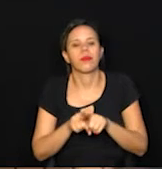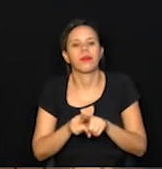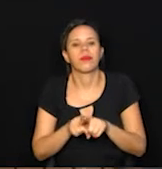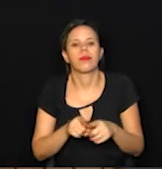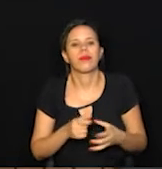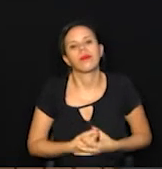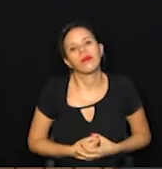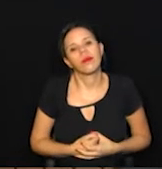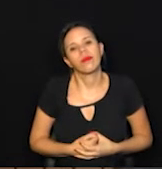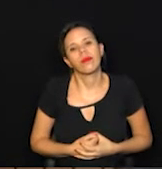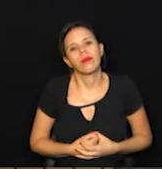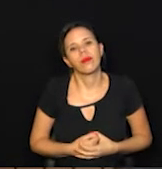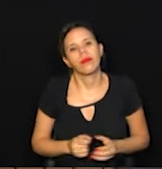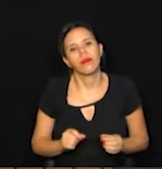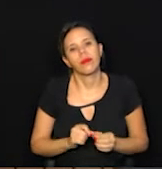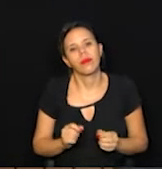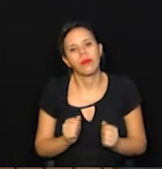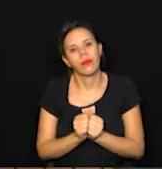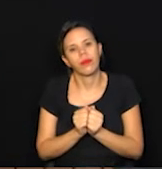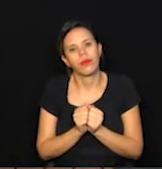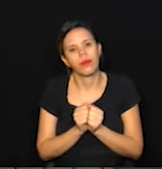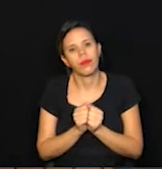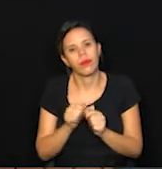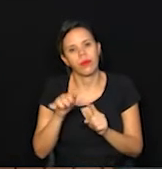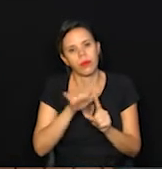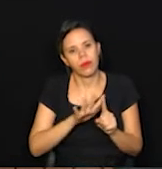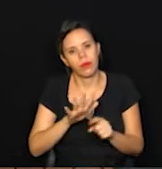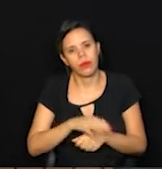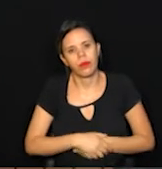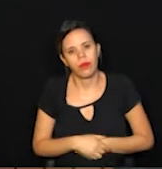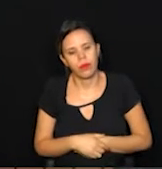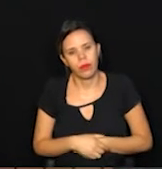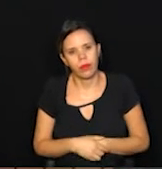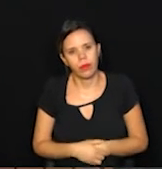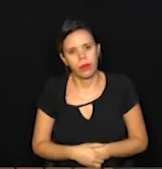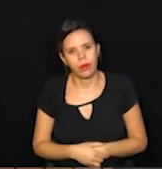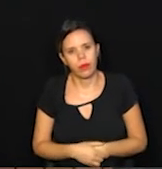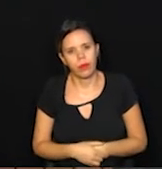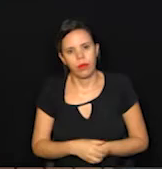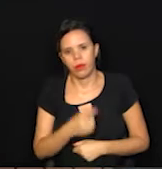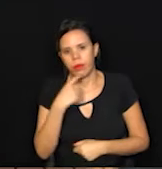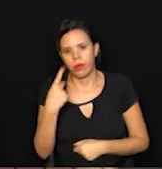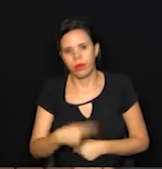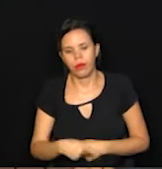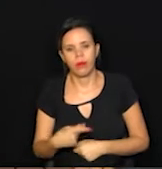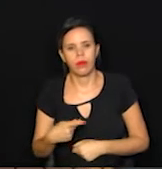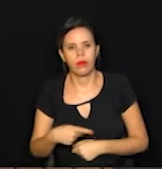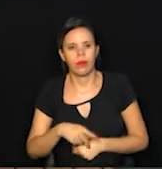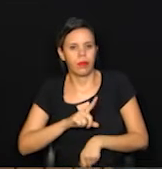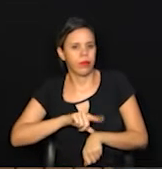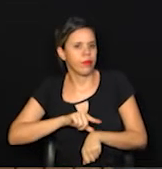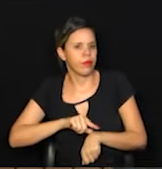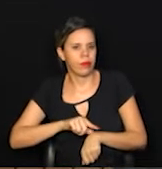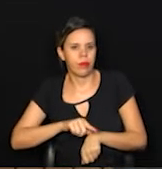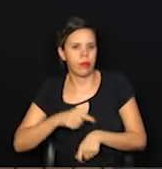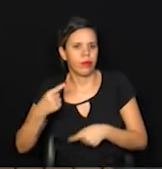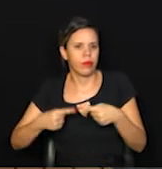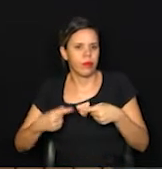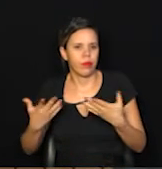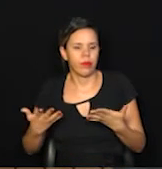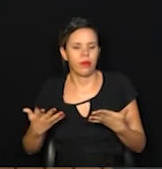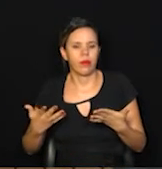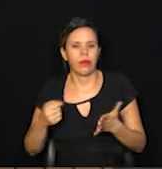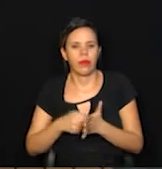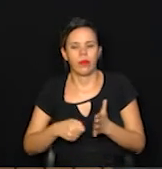e executadas junto à sociedade civil. Campinas está atrasada nessa discussão. Várias